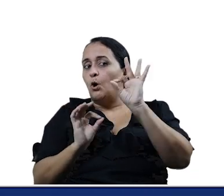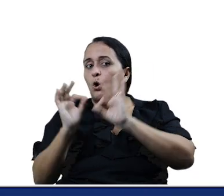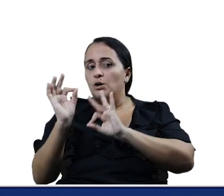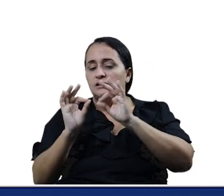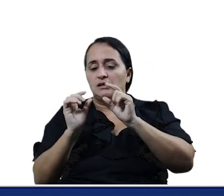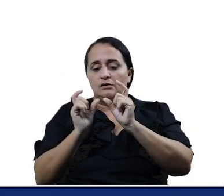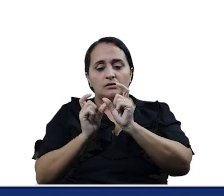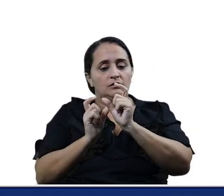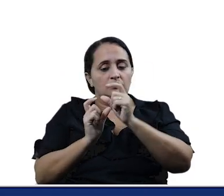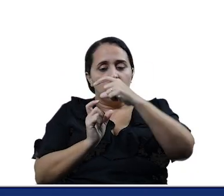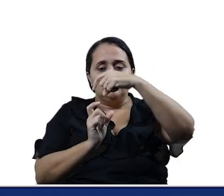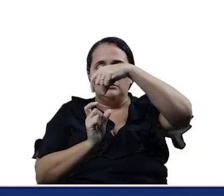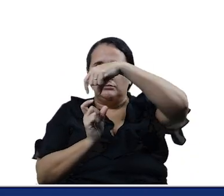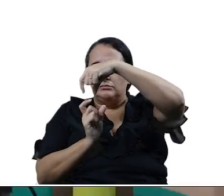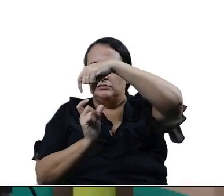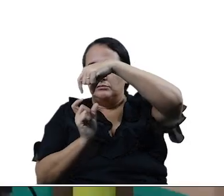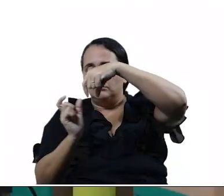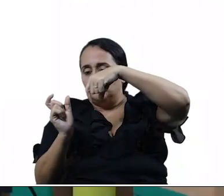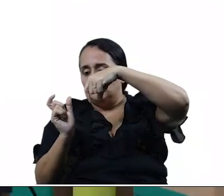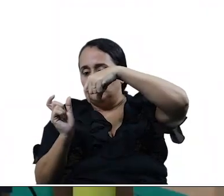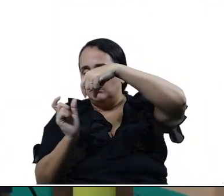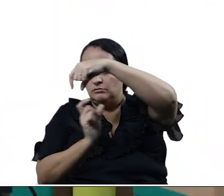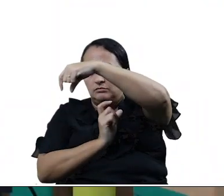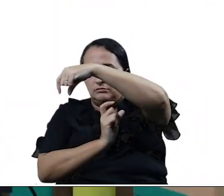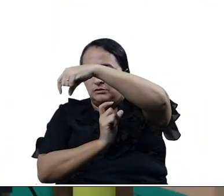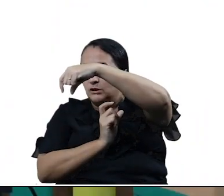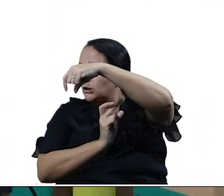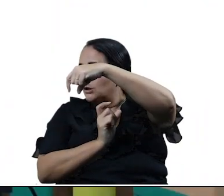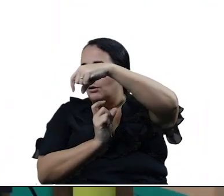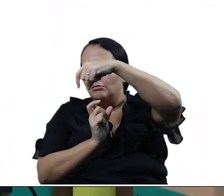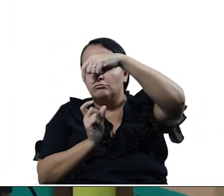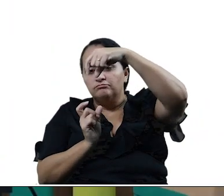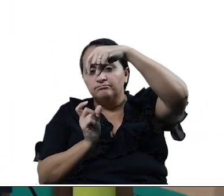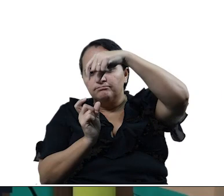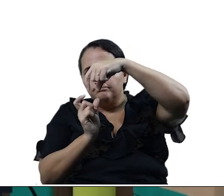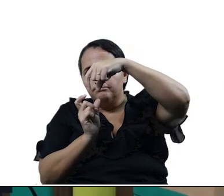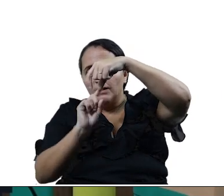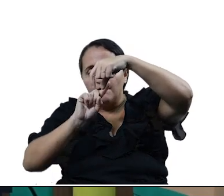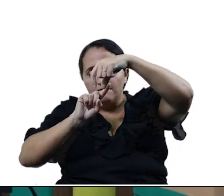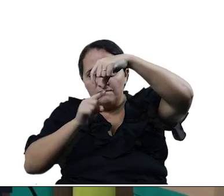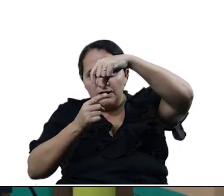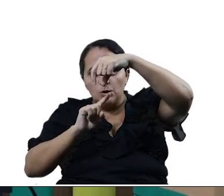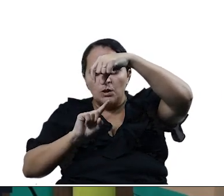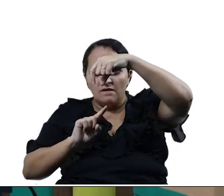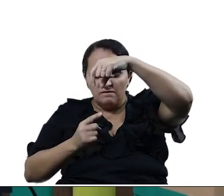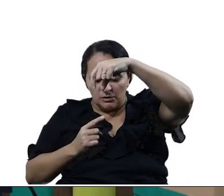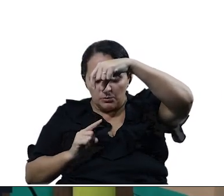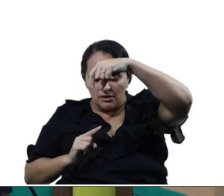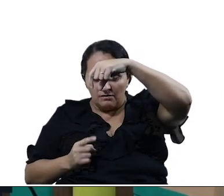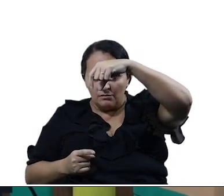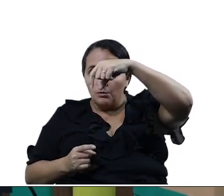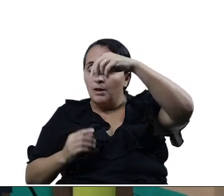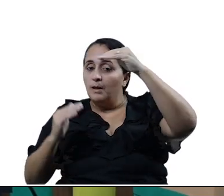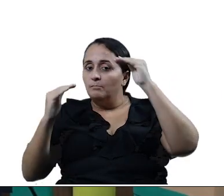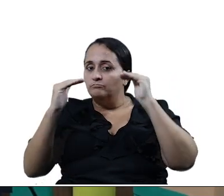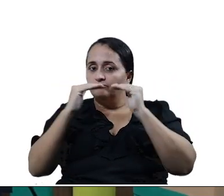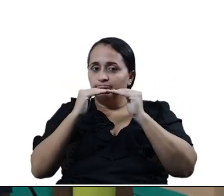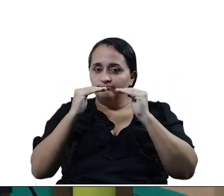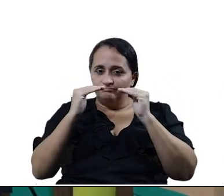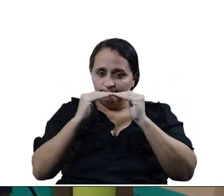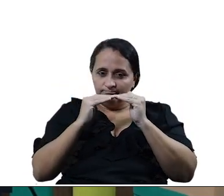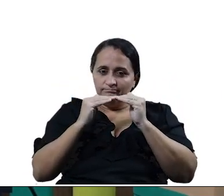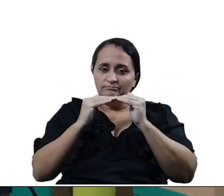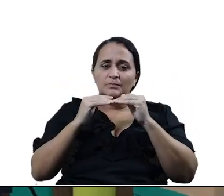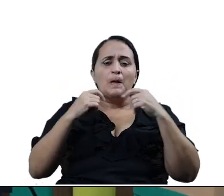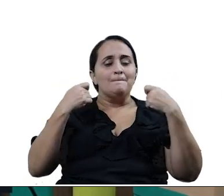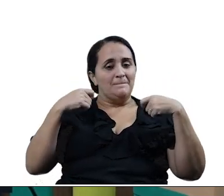conta. Como a gente está tratando de dinheiro, a gente sabe que sempre vai ter 2 casas